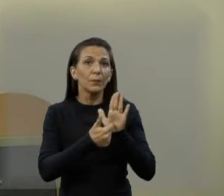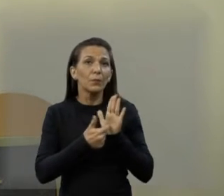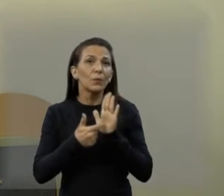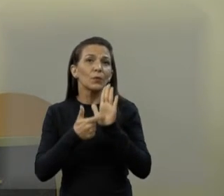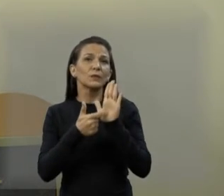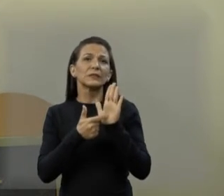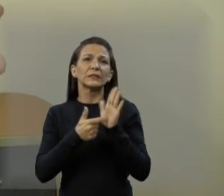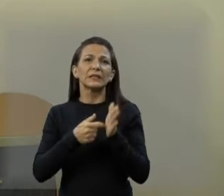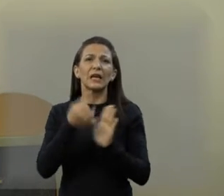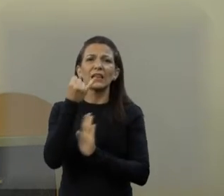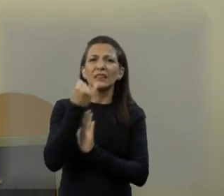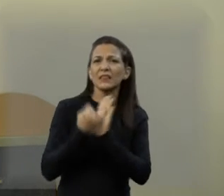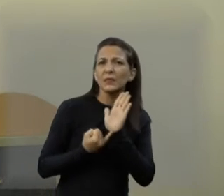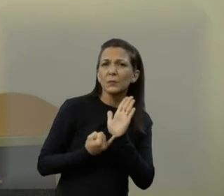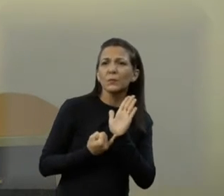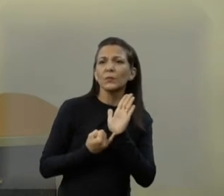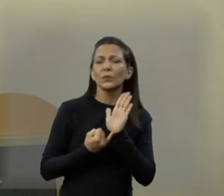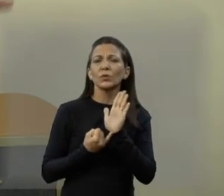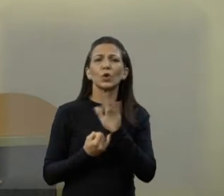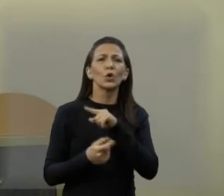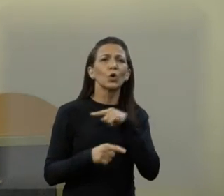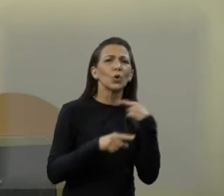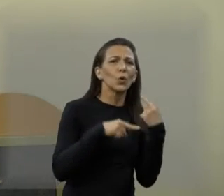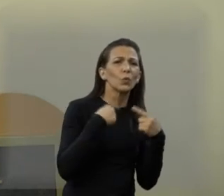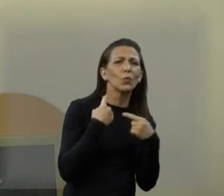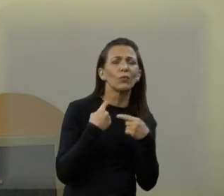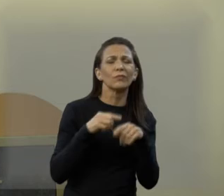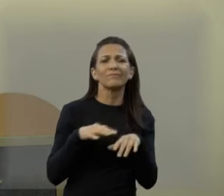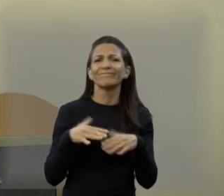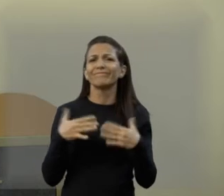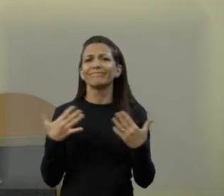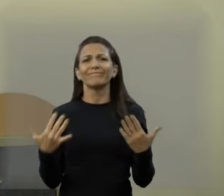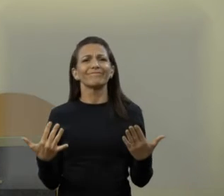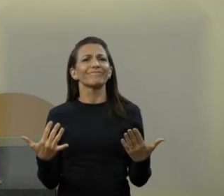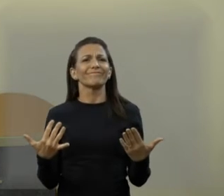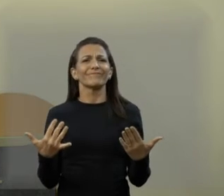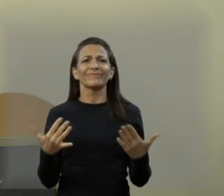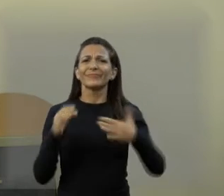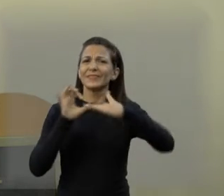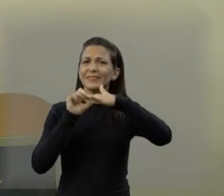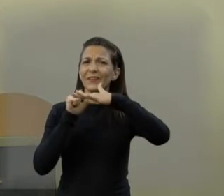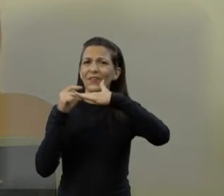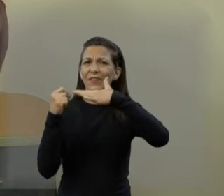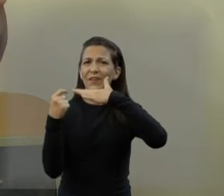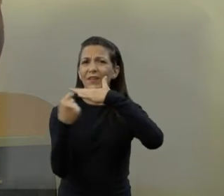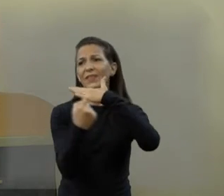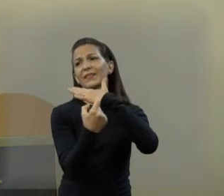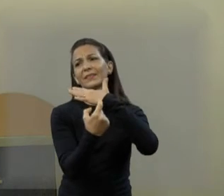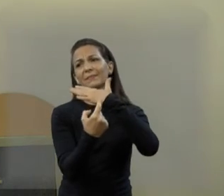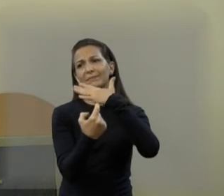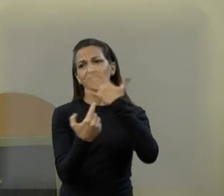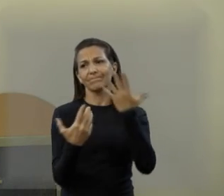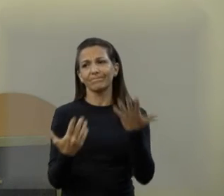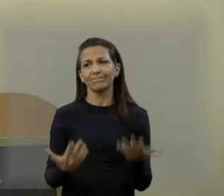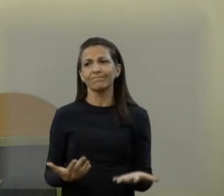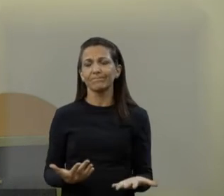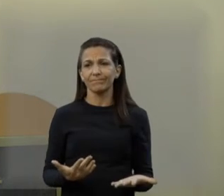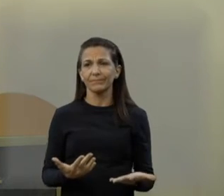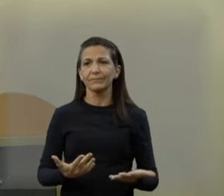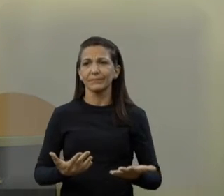tá cobrando taxa de do do morto é pura fake um a